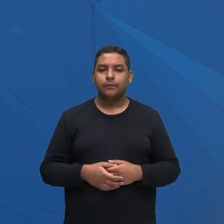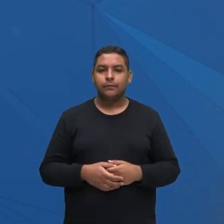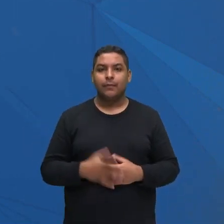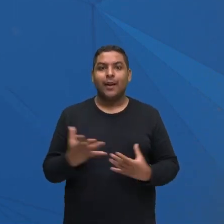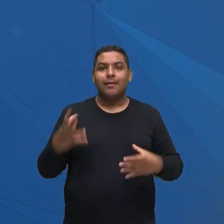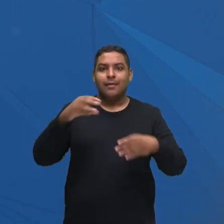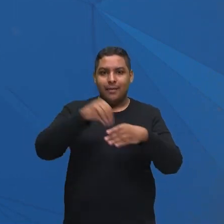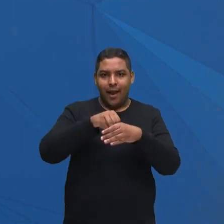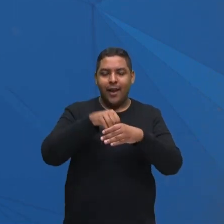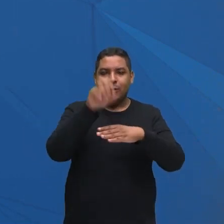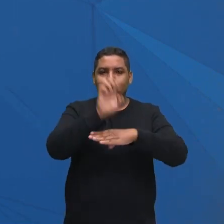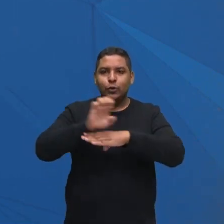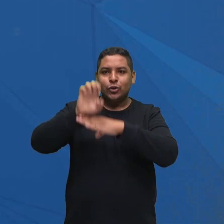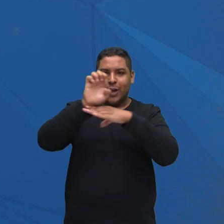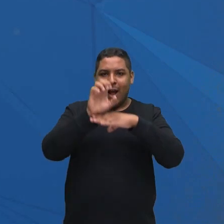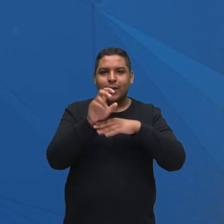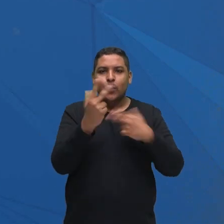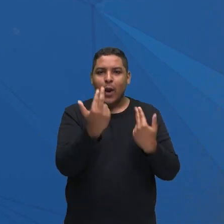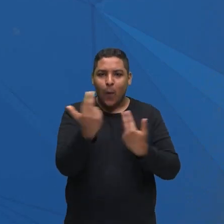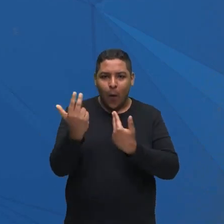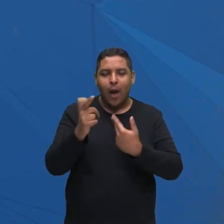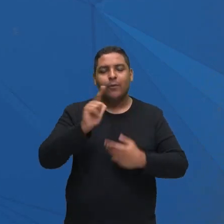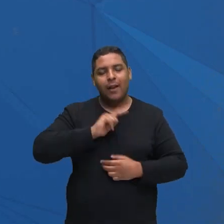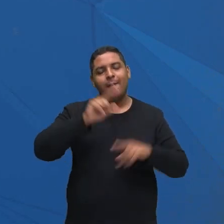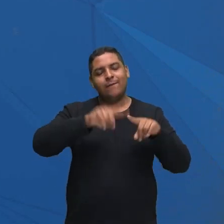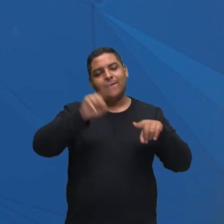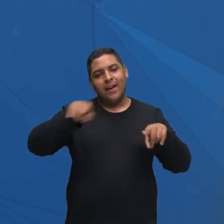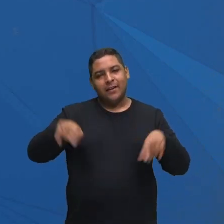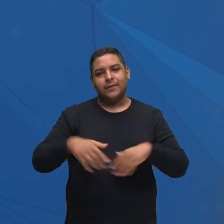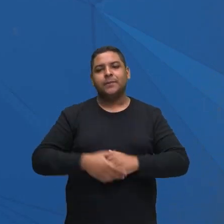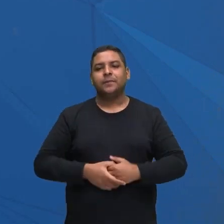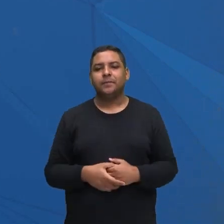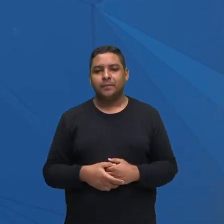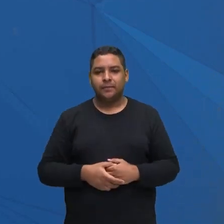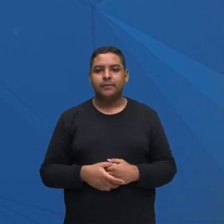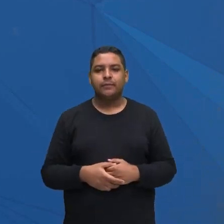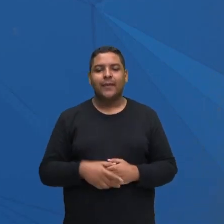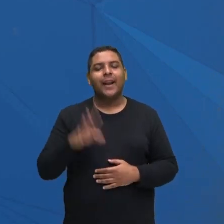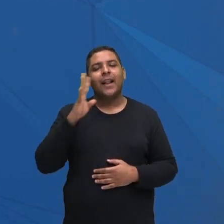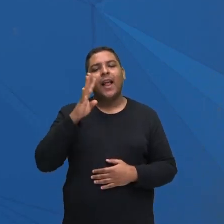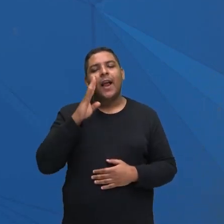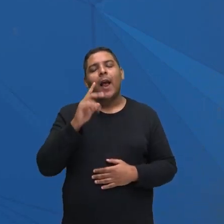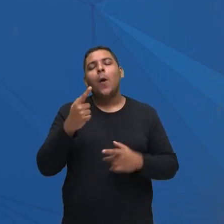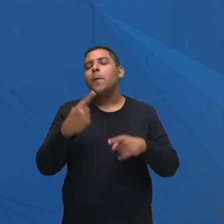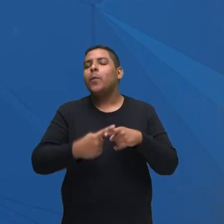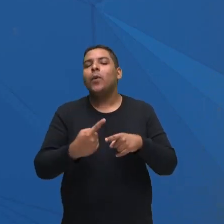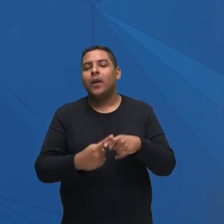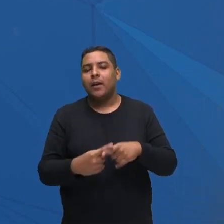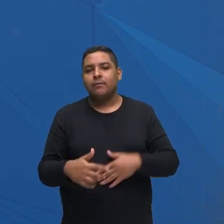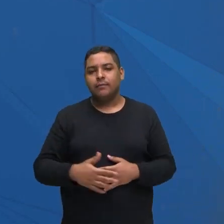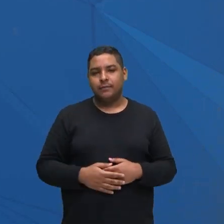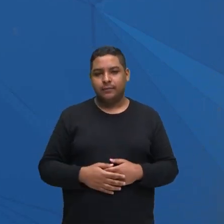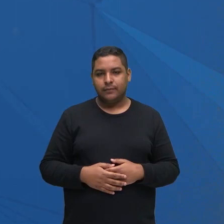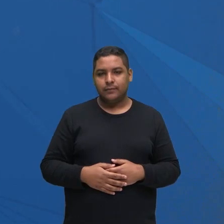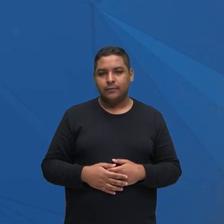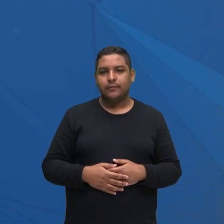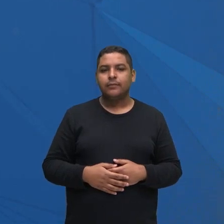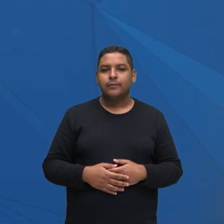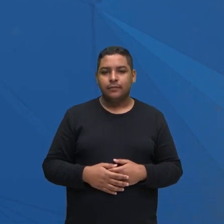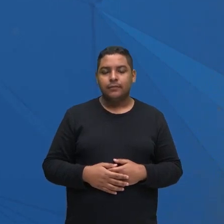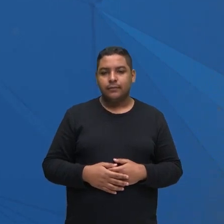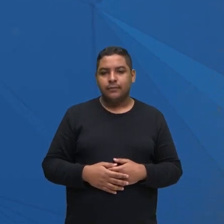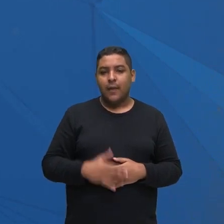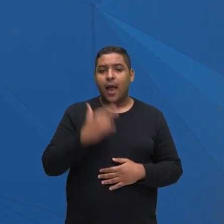essas variações. E isso, gente, que é legal porque torna o idioma rico, né? Torna aí as suas variações traz